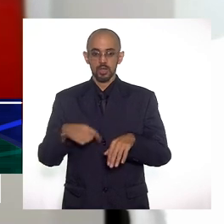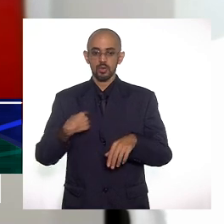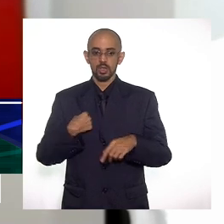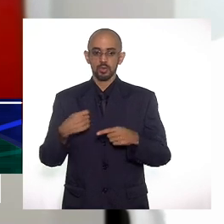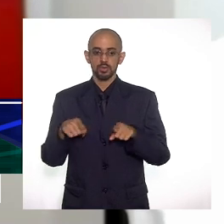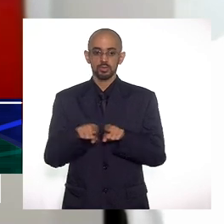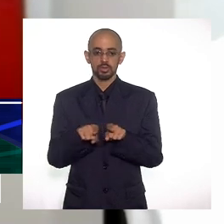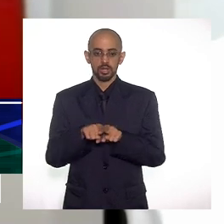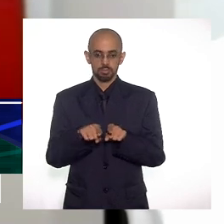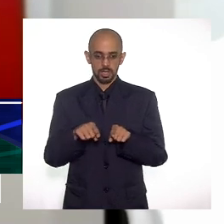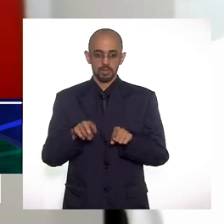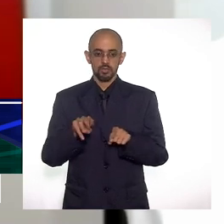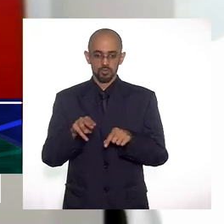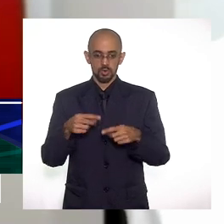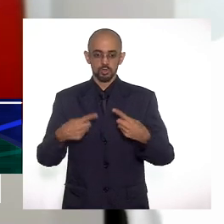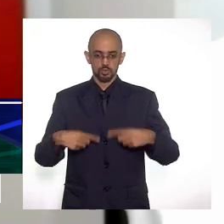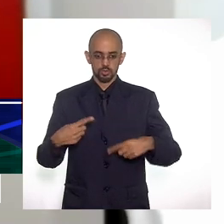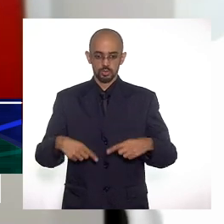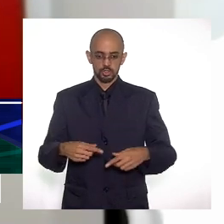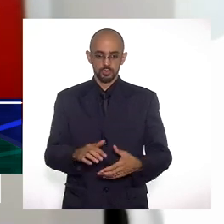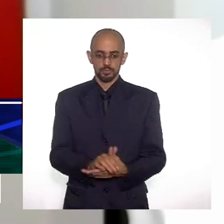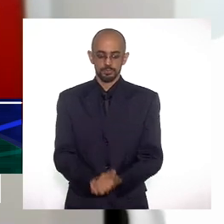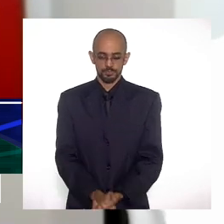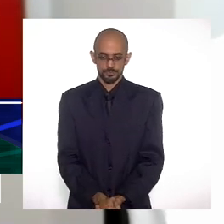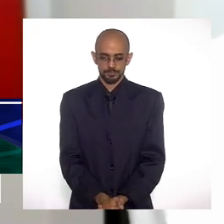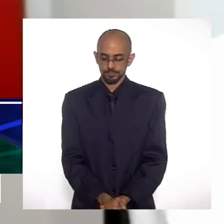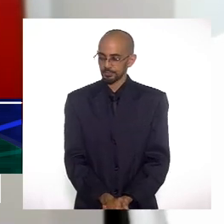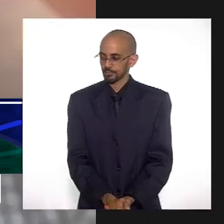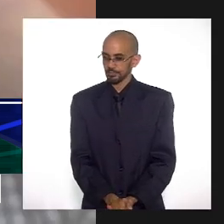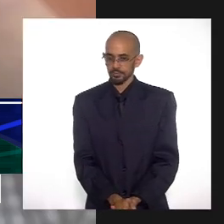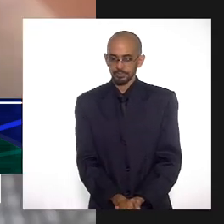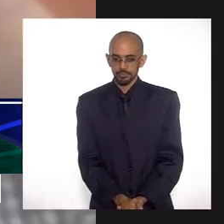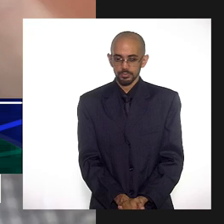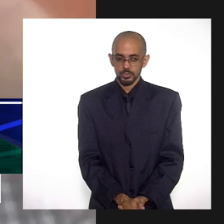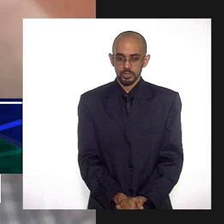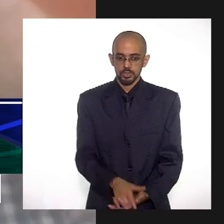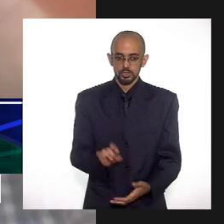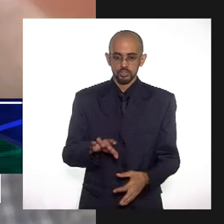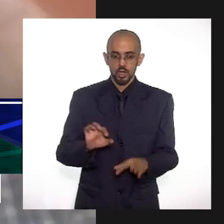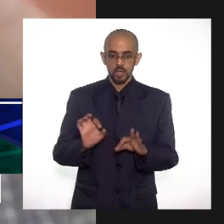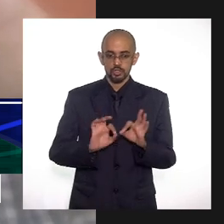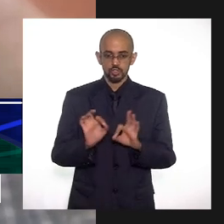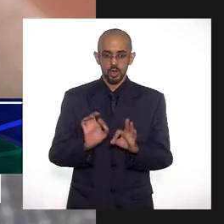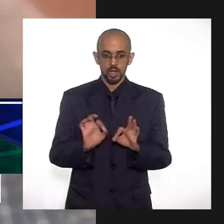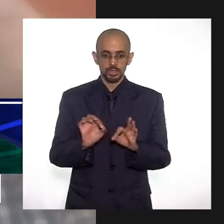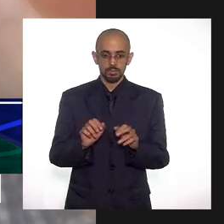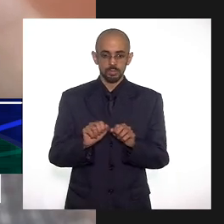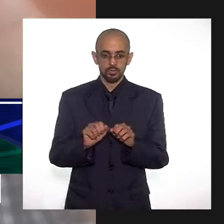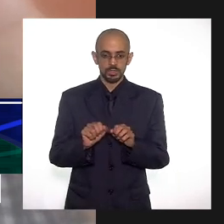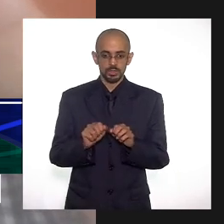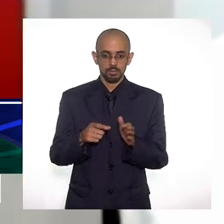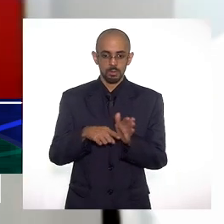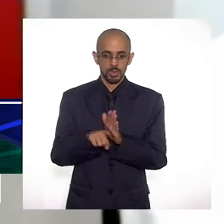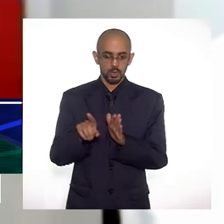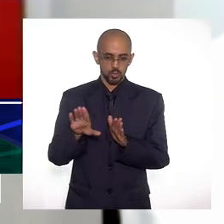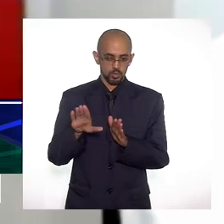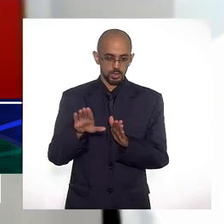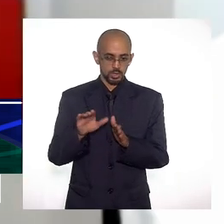segundo, depois de Vossa Excelência. Eu vou dar um encaminhamento aqui. Eu ia fazer uma questão de ordem, só para fazer uma pergunta ao senhor.